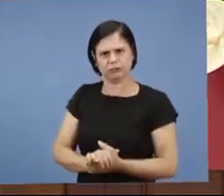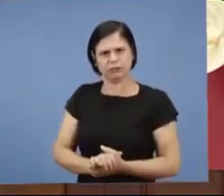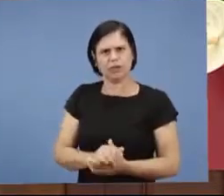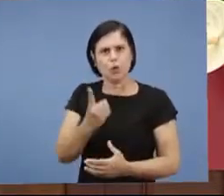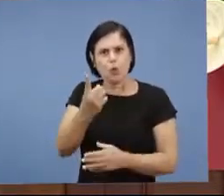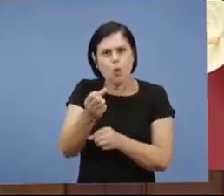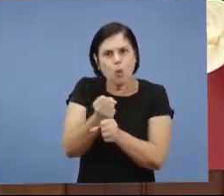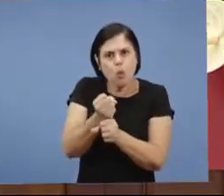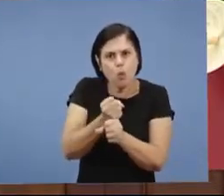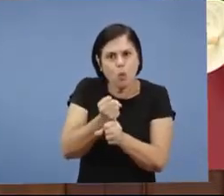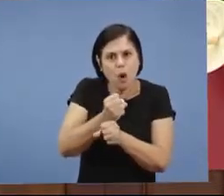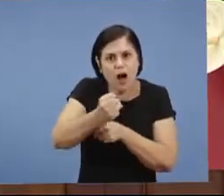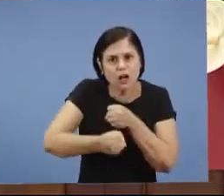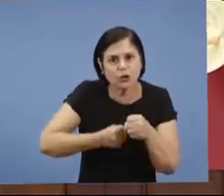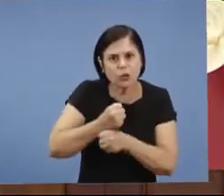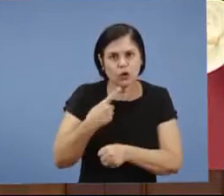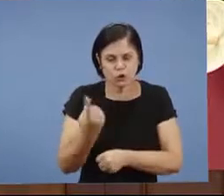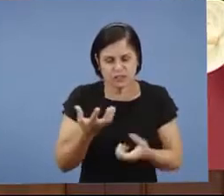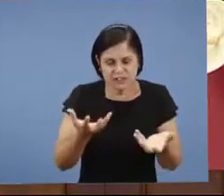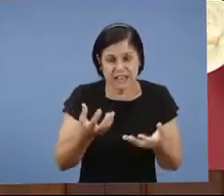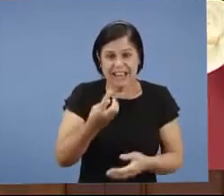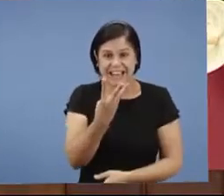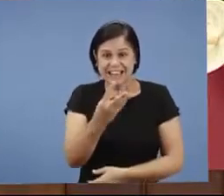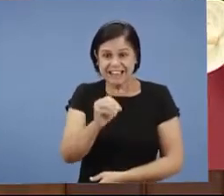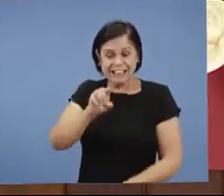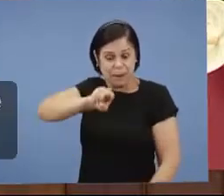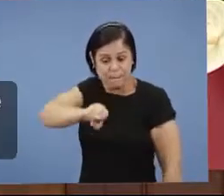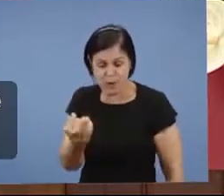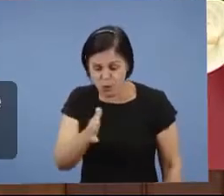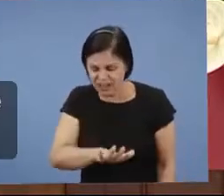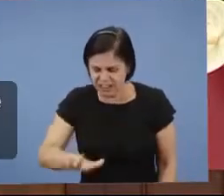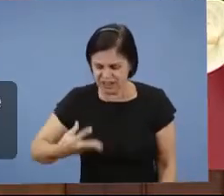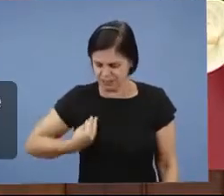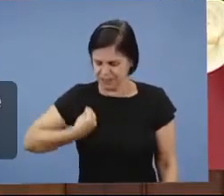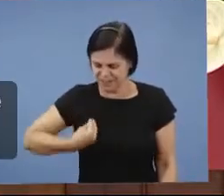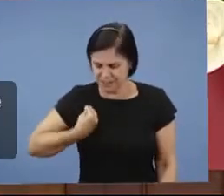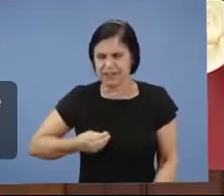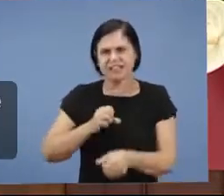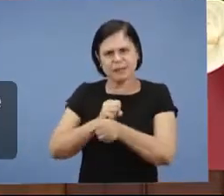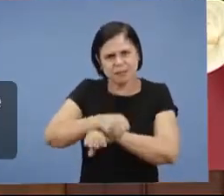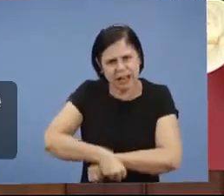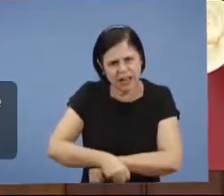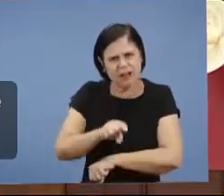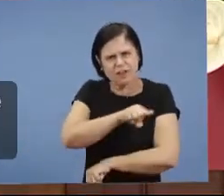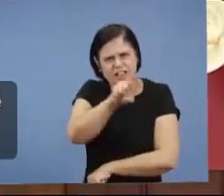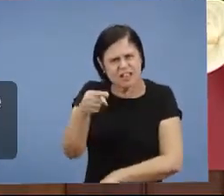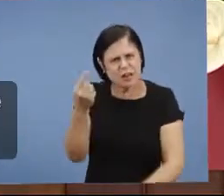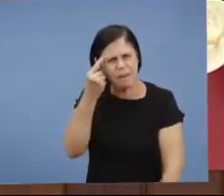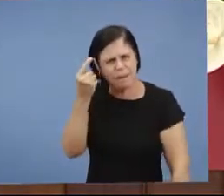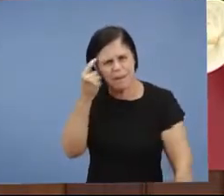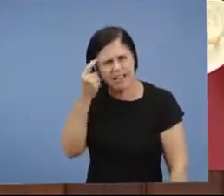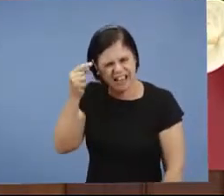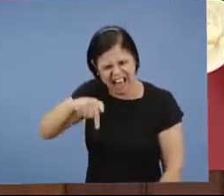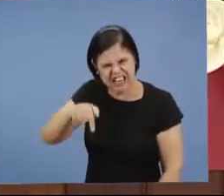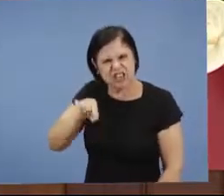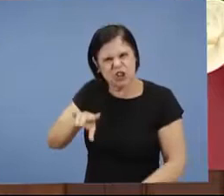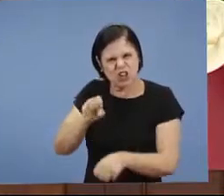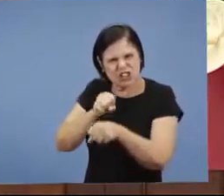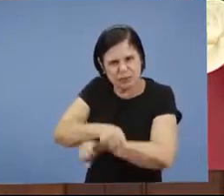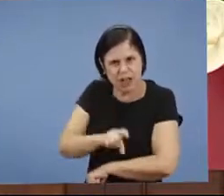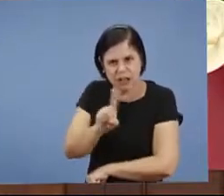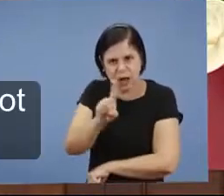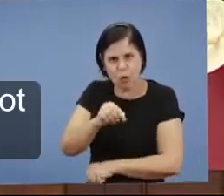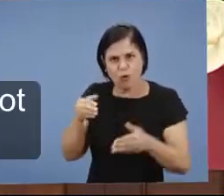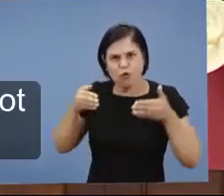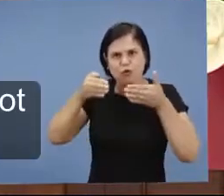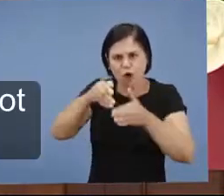ano. Então, e vamos dar preferência. Os irmãos vão ficar pensando que vai ter seminário. Seminário aqui não, não.